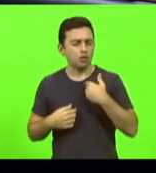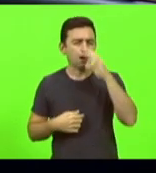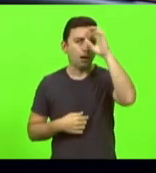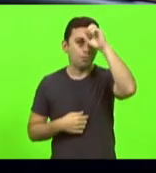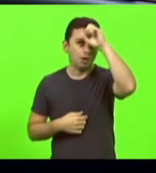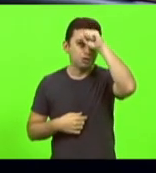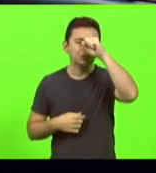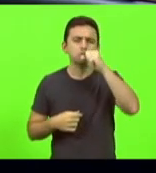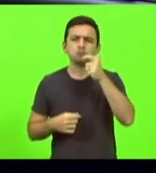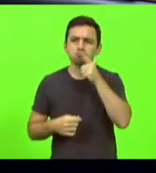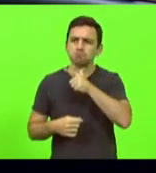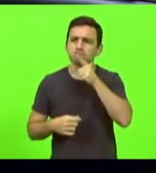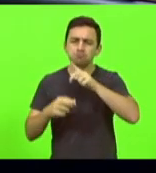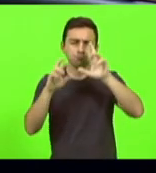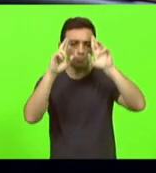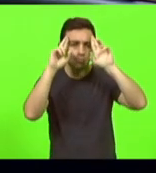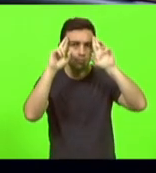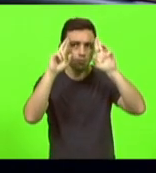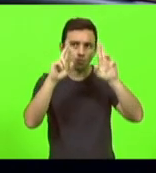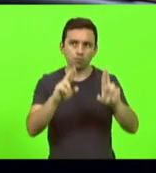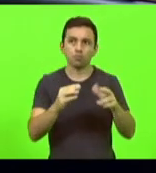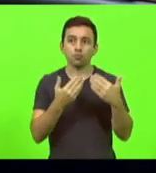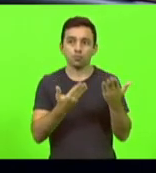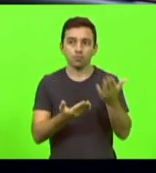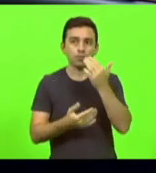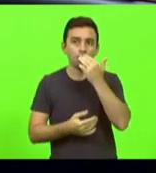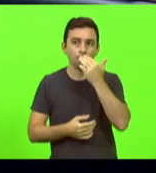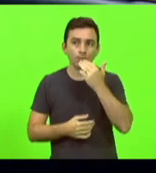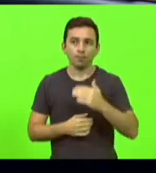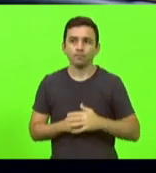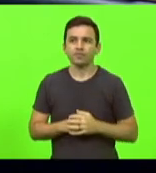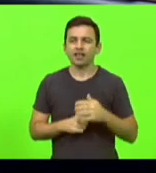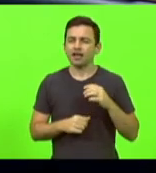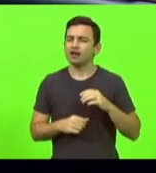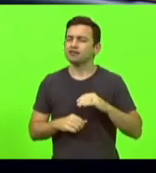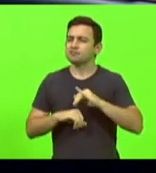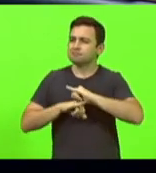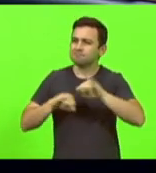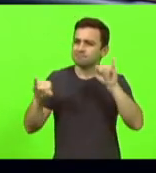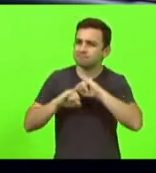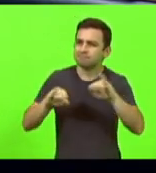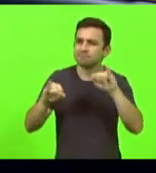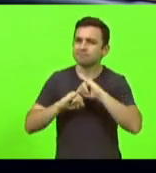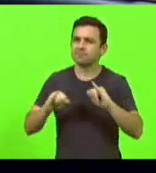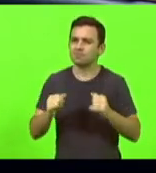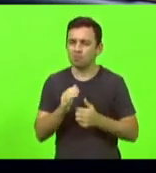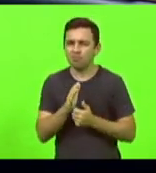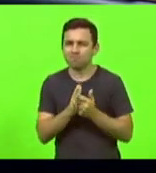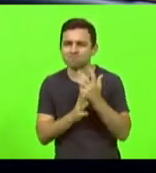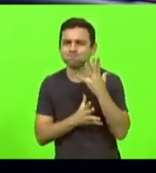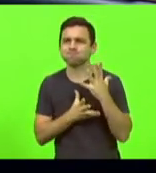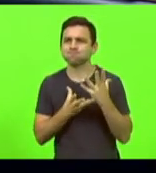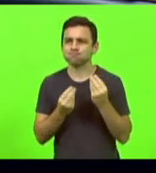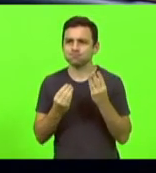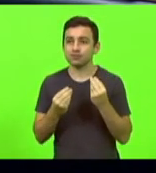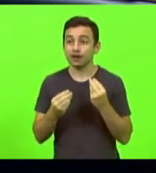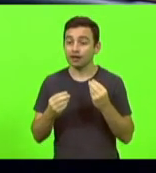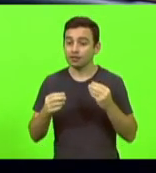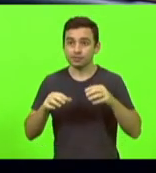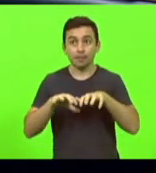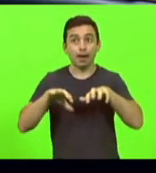deputado e respeitar o deputado Sopelsa. Fizemos campanha, como eu disse, em diversas vezes, inclusive em trincheiras